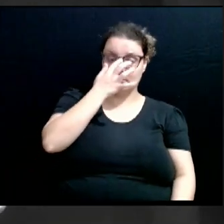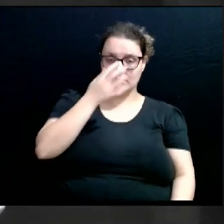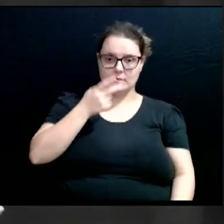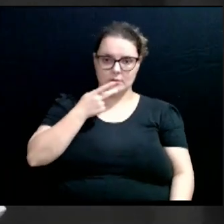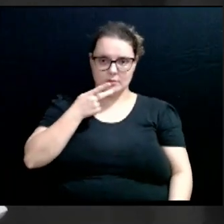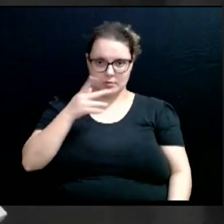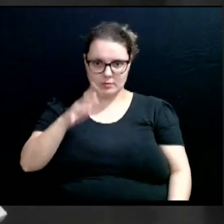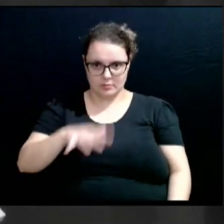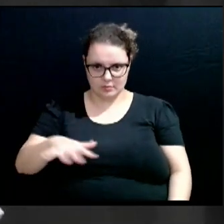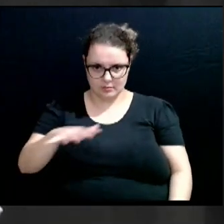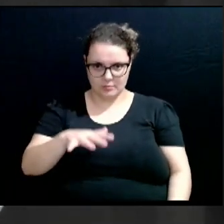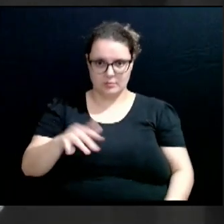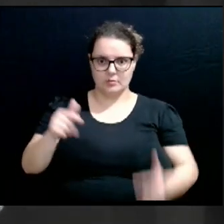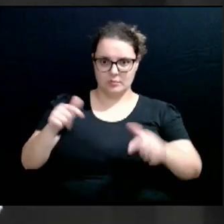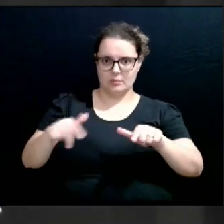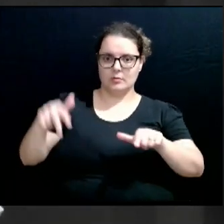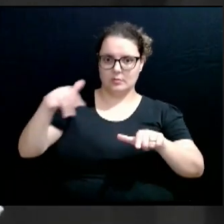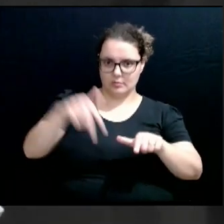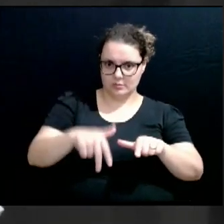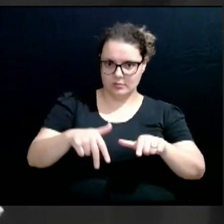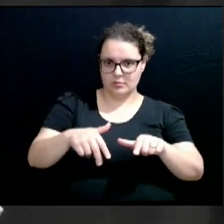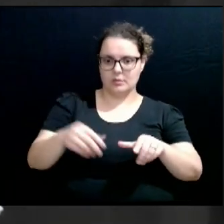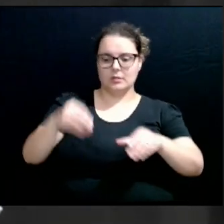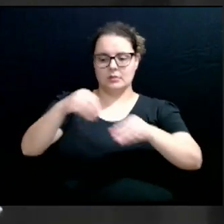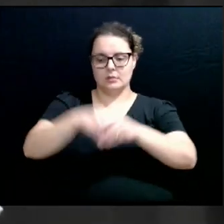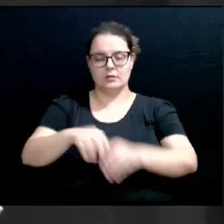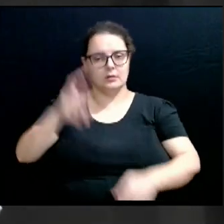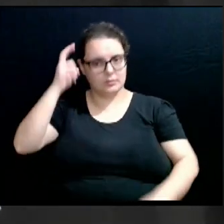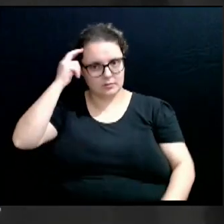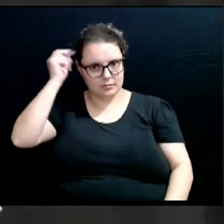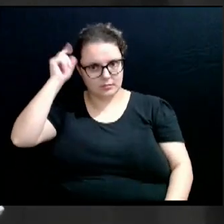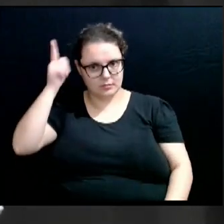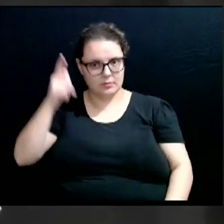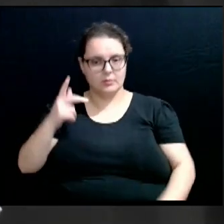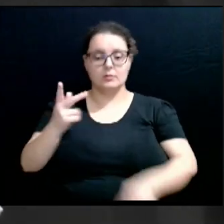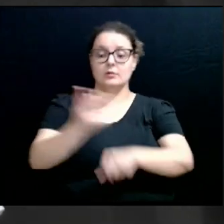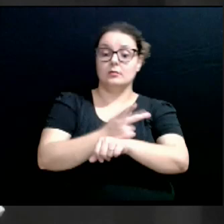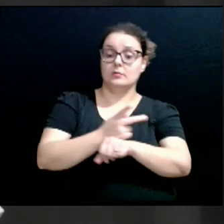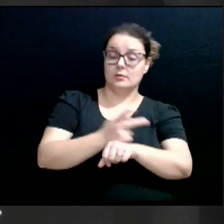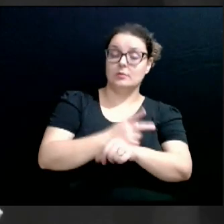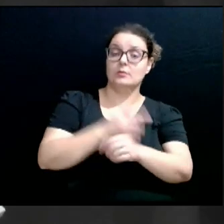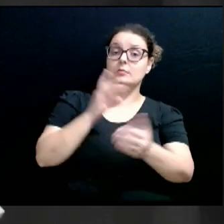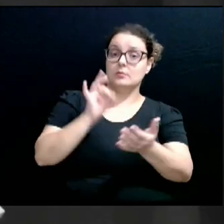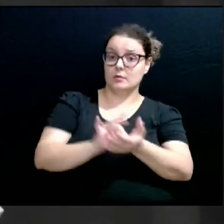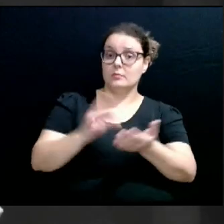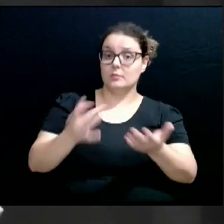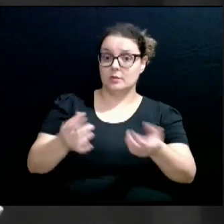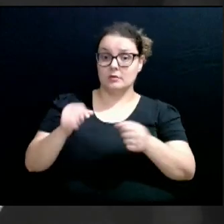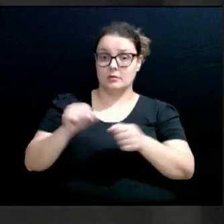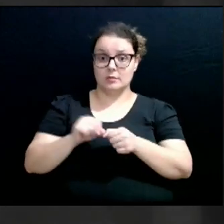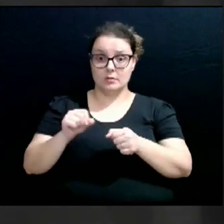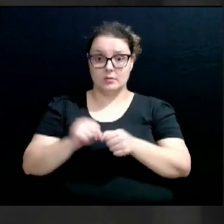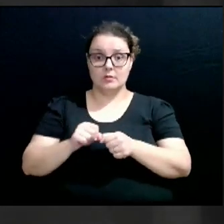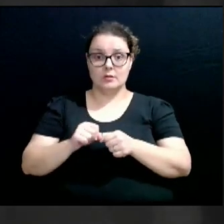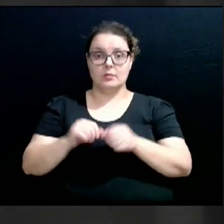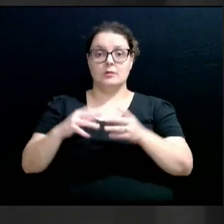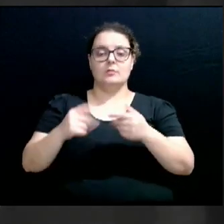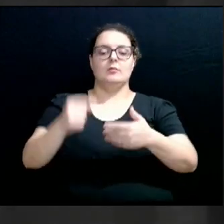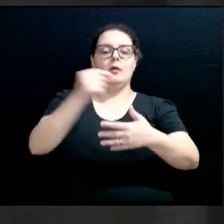estou. Dentro da cultura, a gente busca realmente estar realizando todas as metas